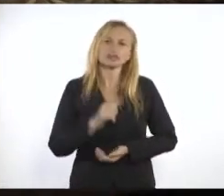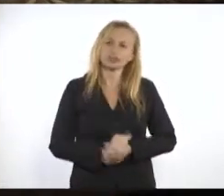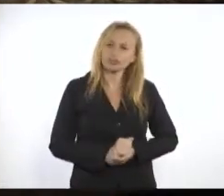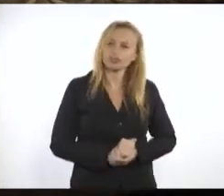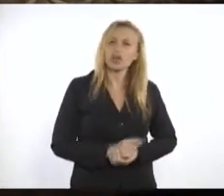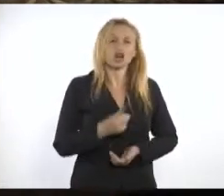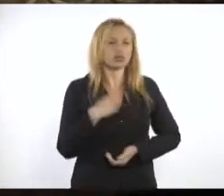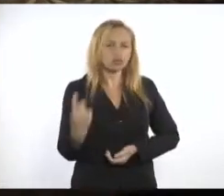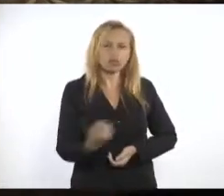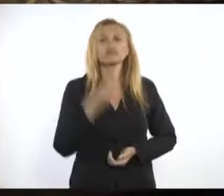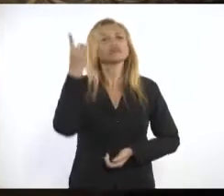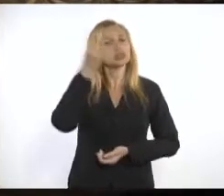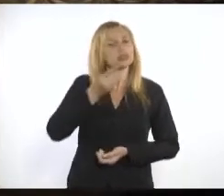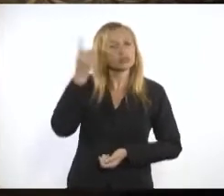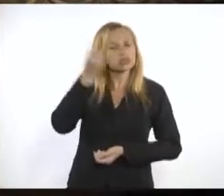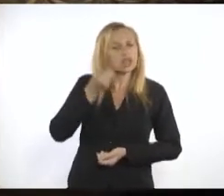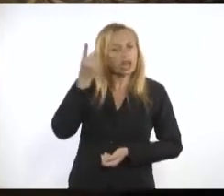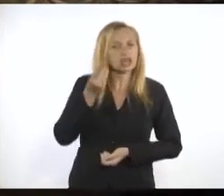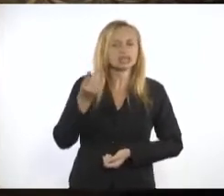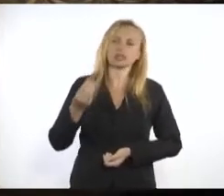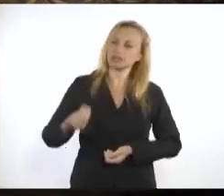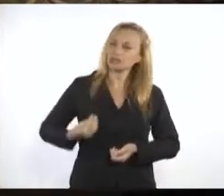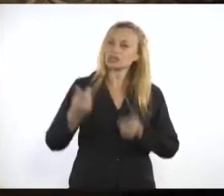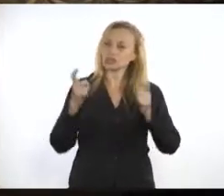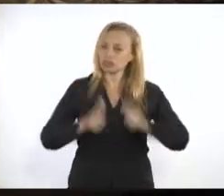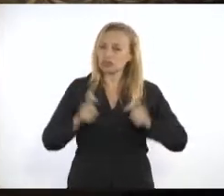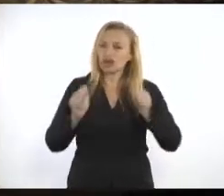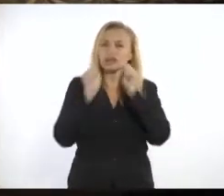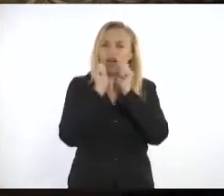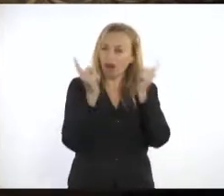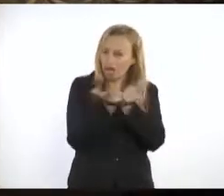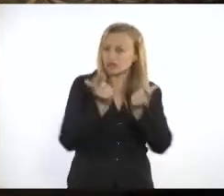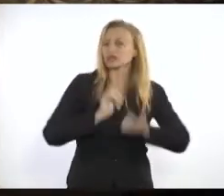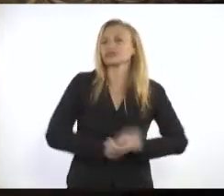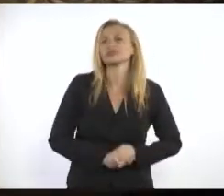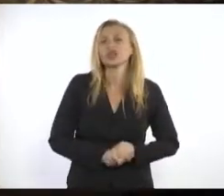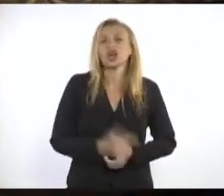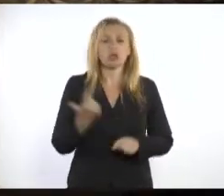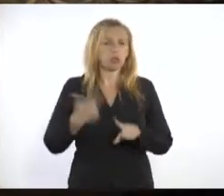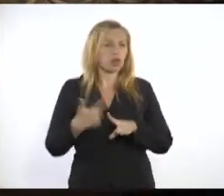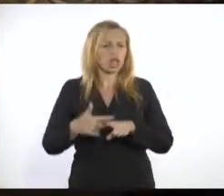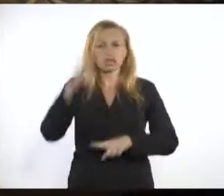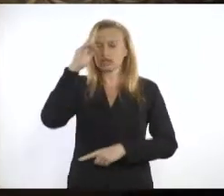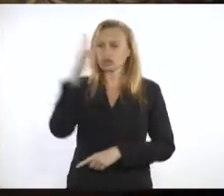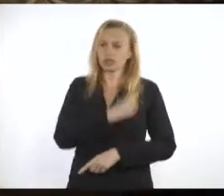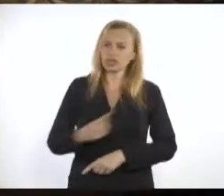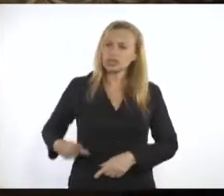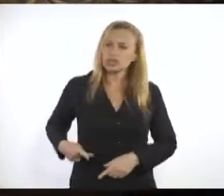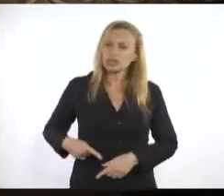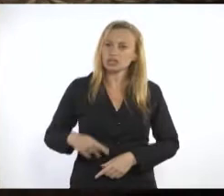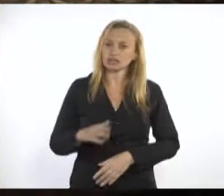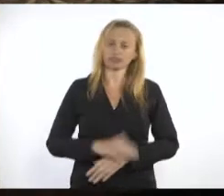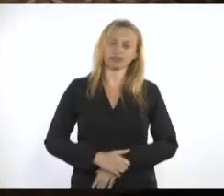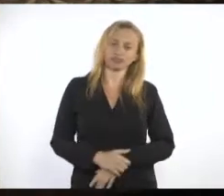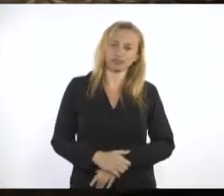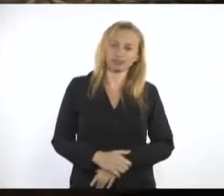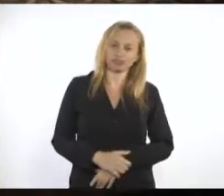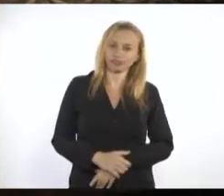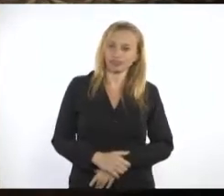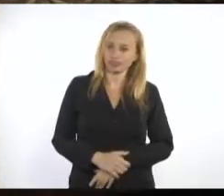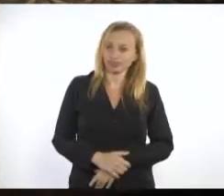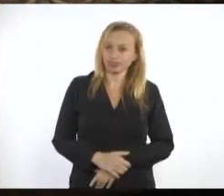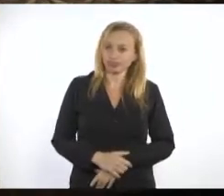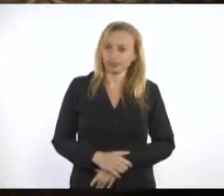aos deputados que aqui estão na Alerj. Porque, senhor presidente, é mais que um